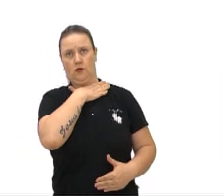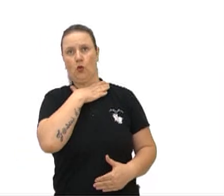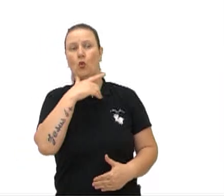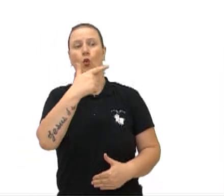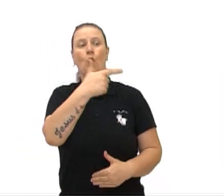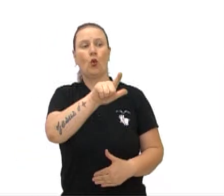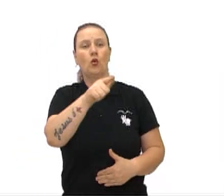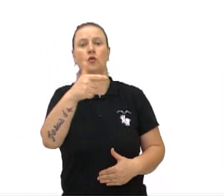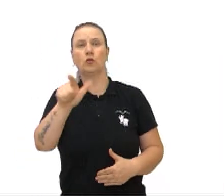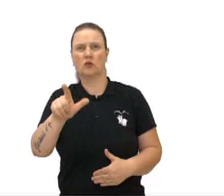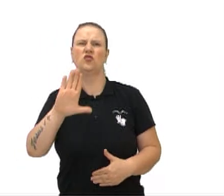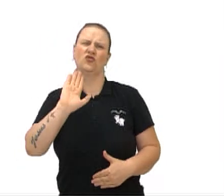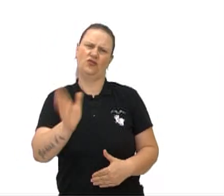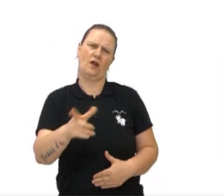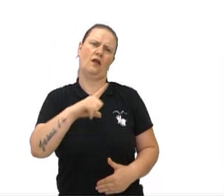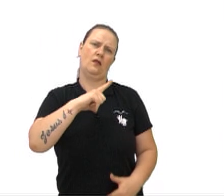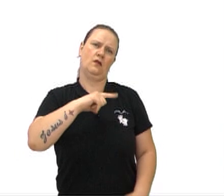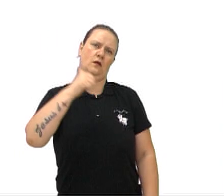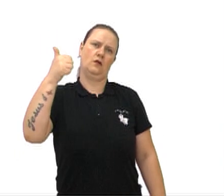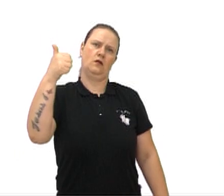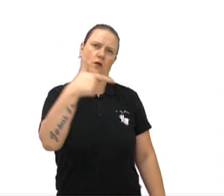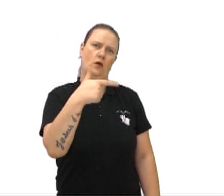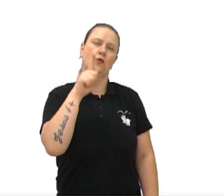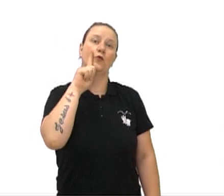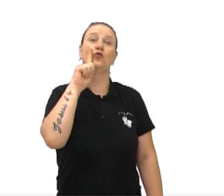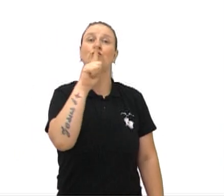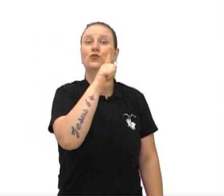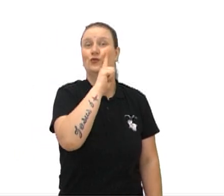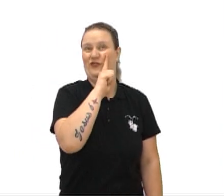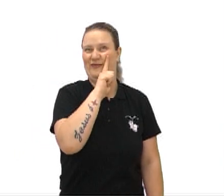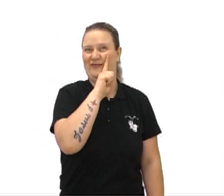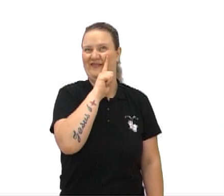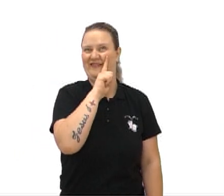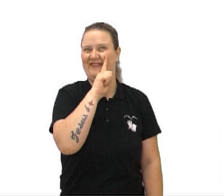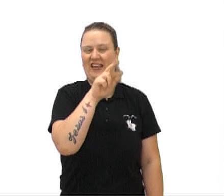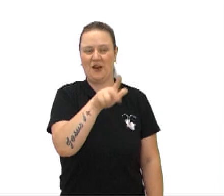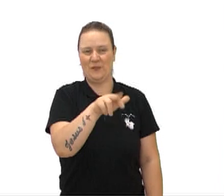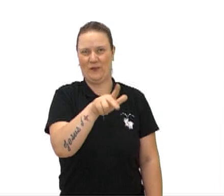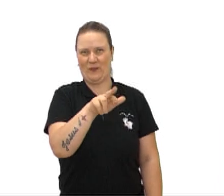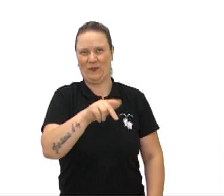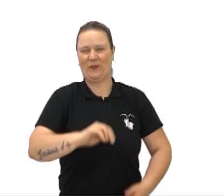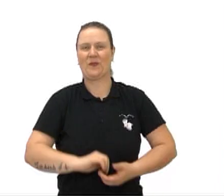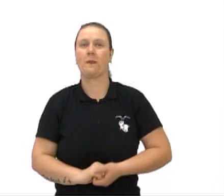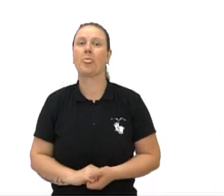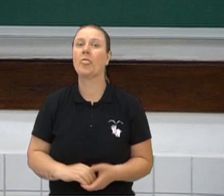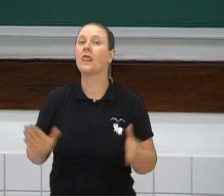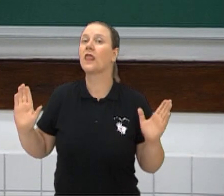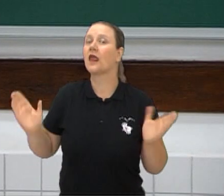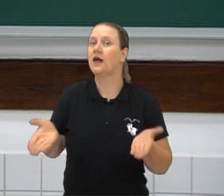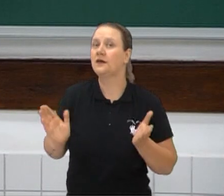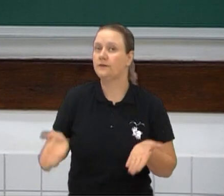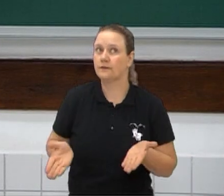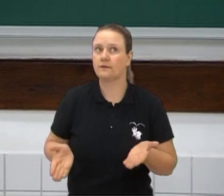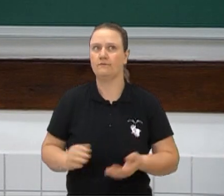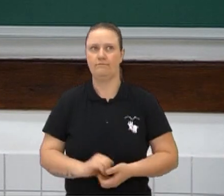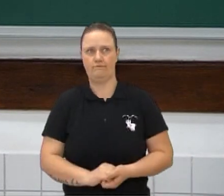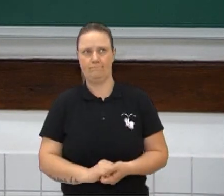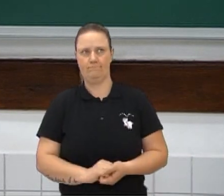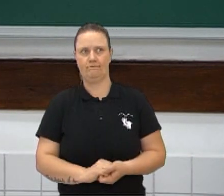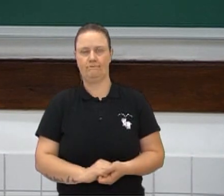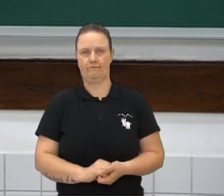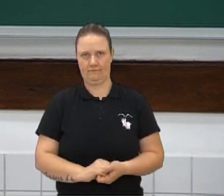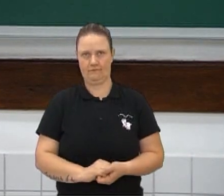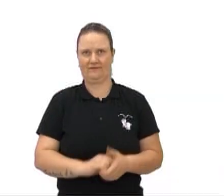Diego, já têm 12, porque eles são gêmeos. Agora, com base em la lectura del